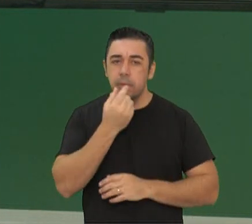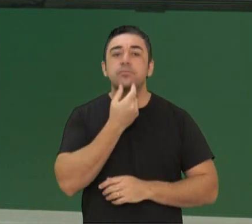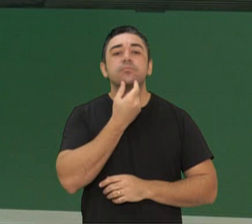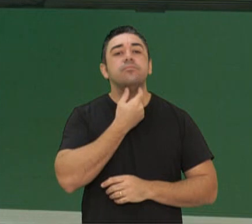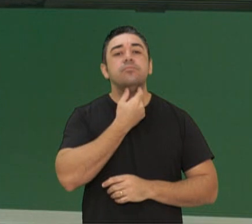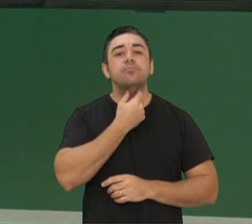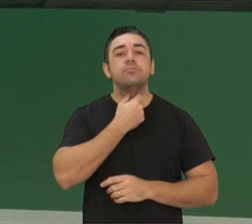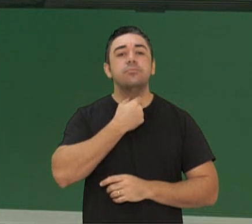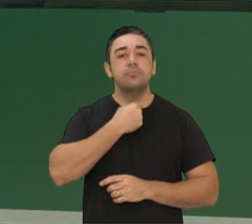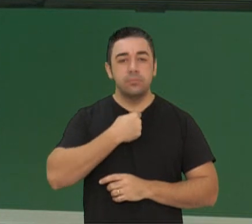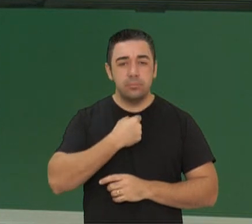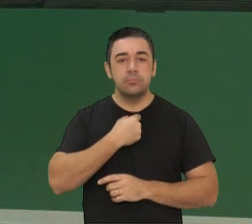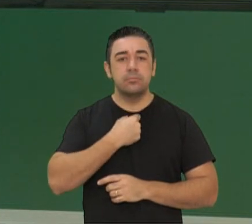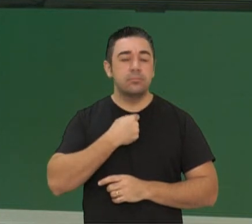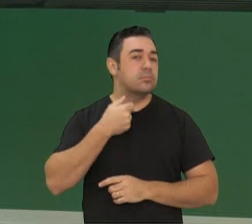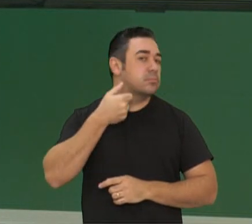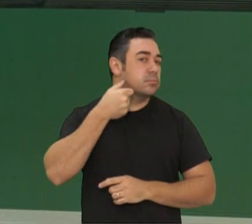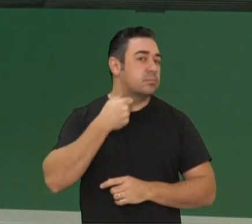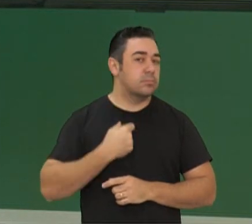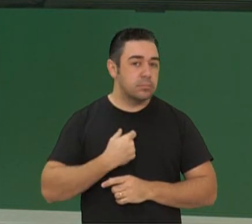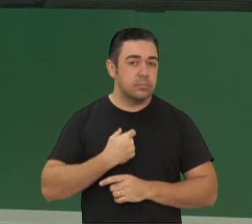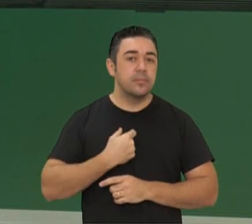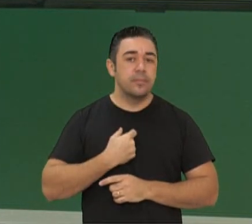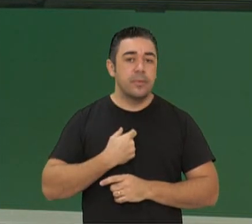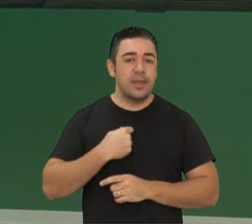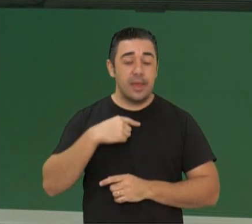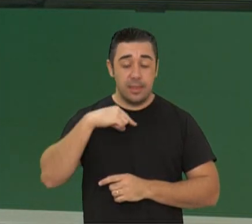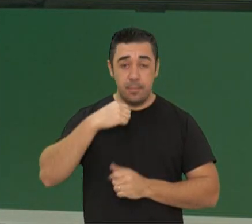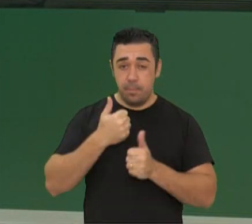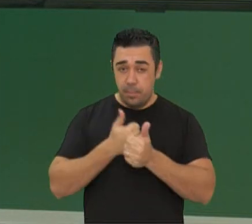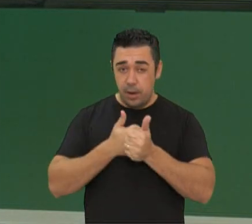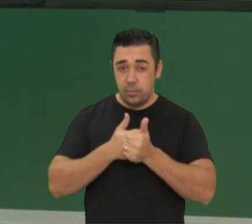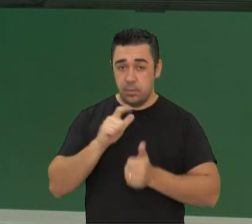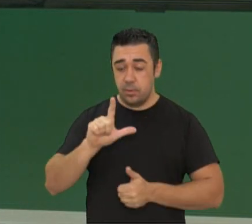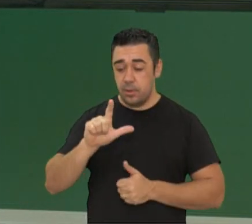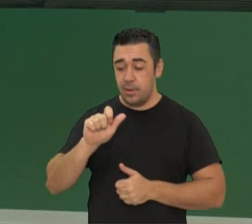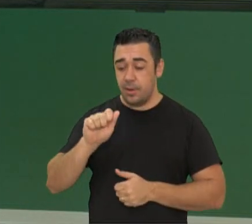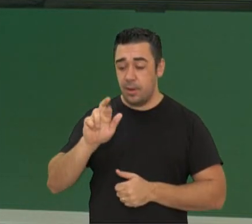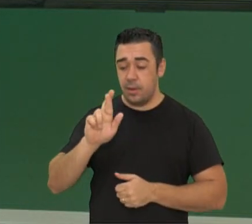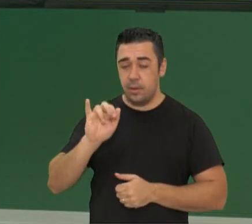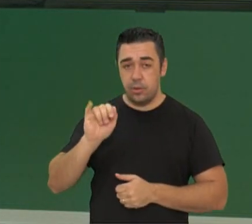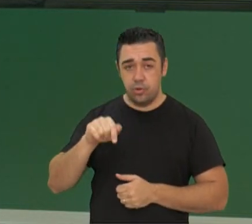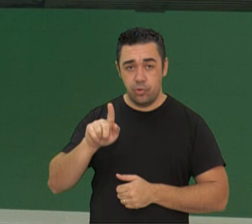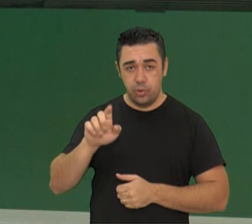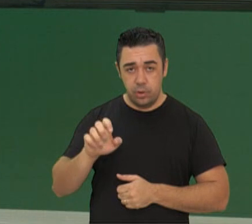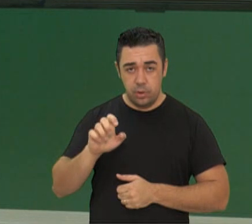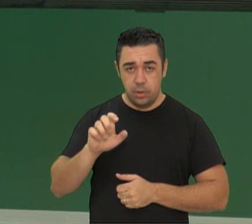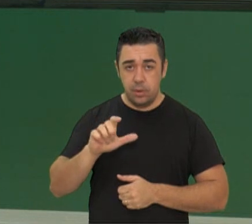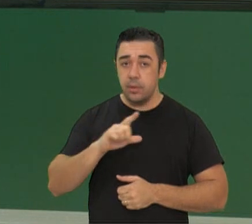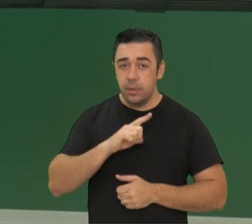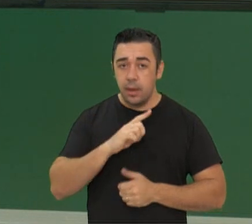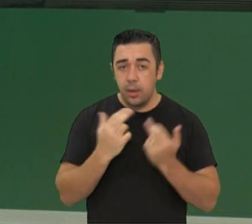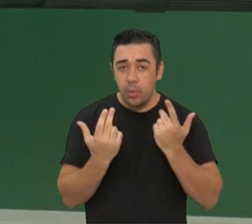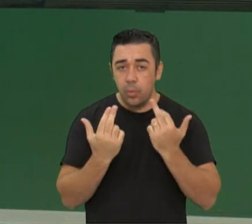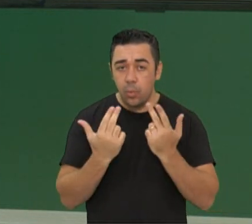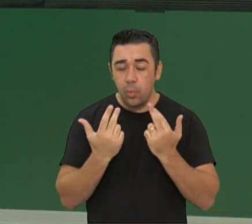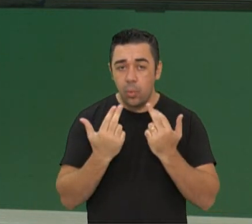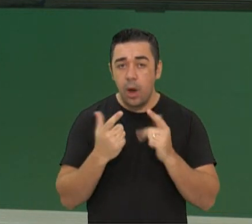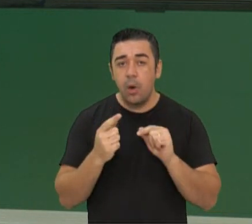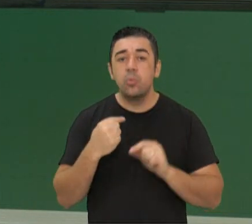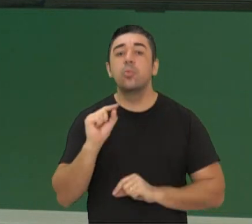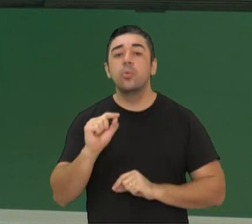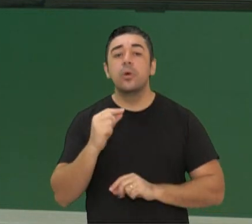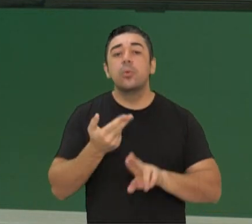faringe e pela laringe. Lá na laringe, lembram que este é um órgão comum ao sistema